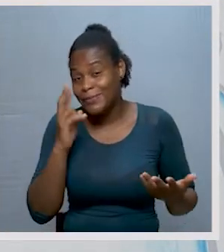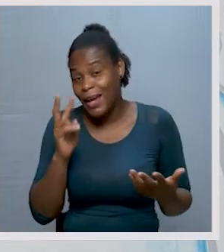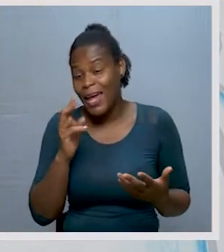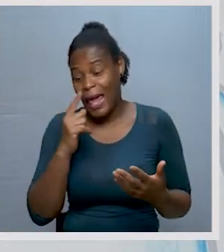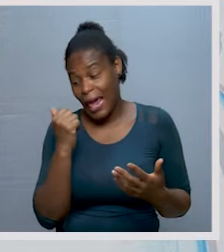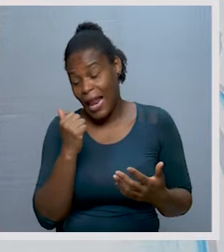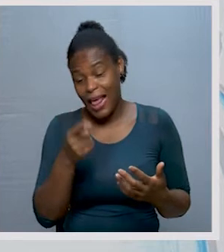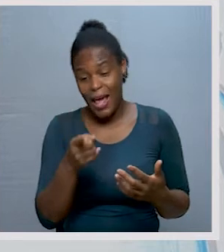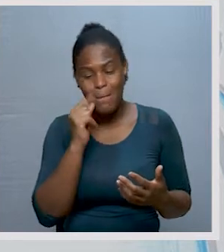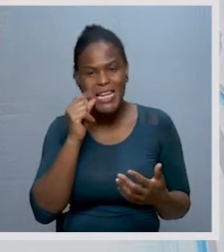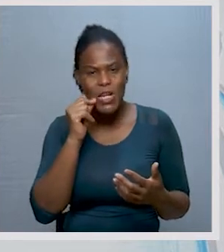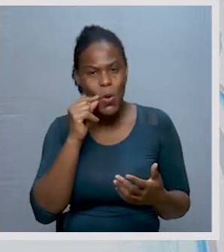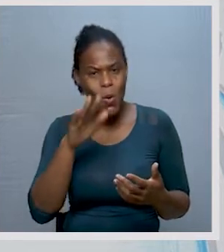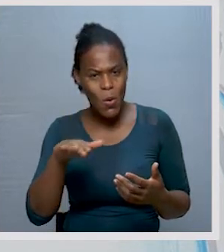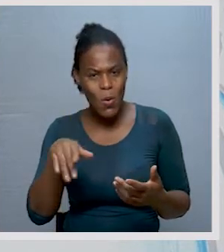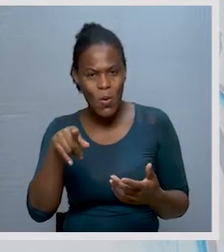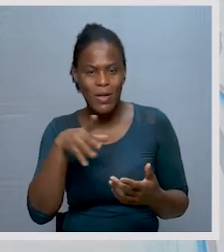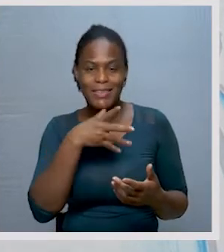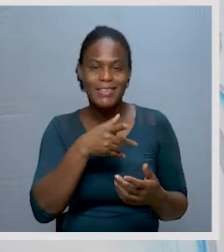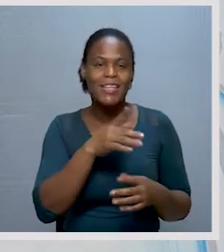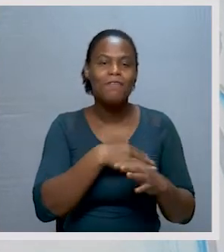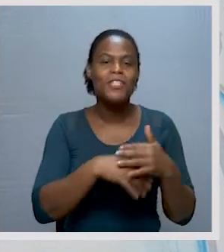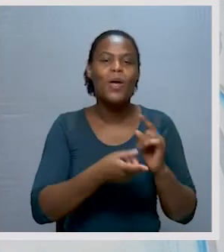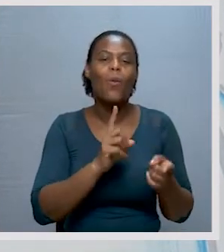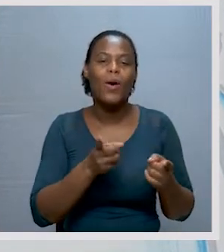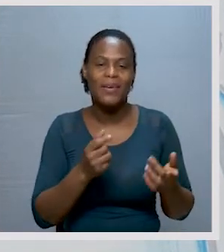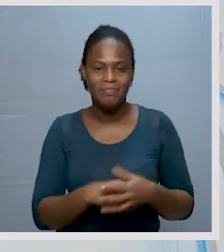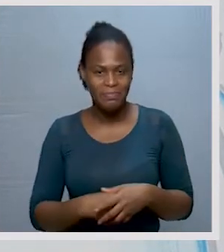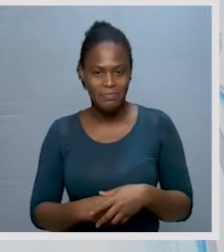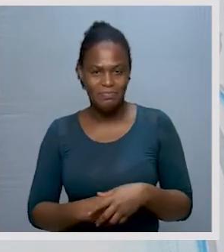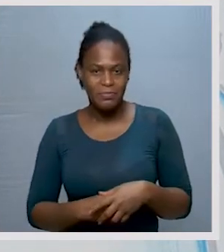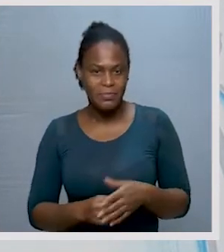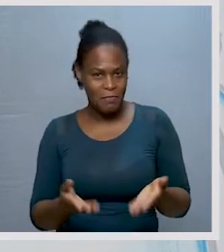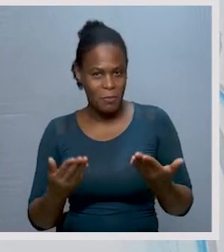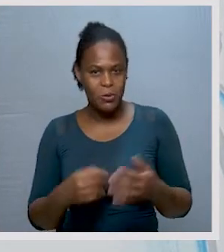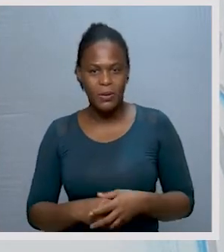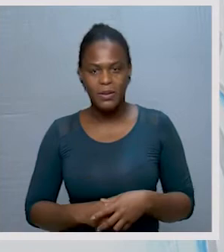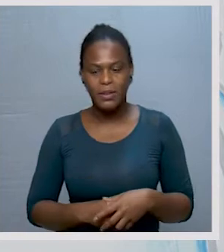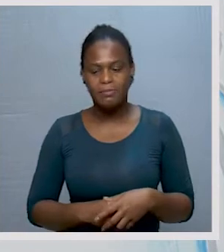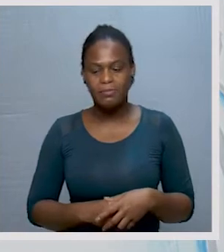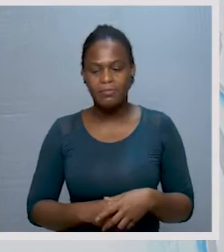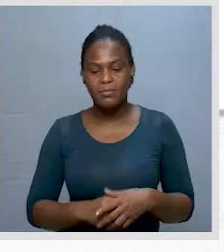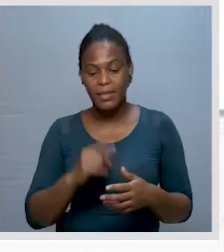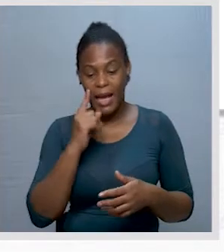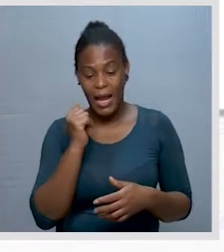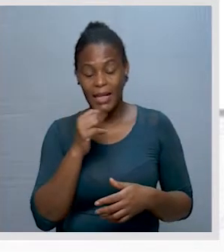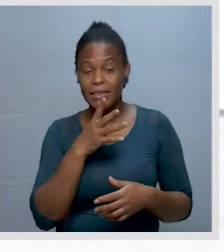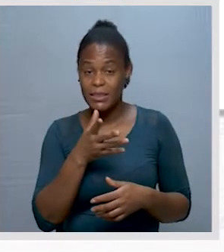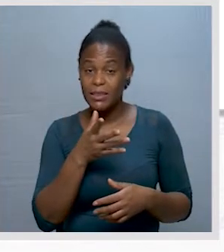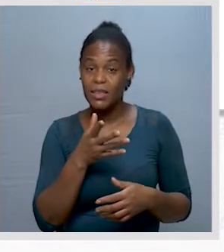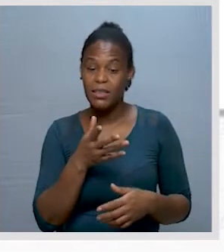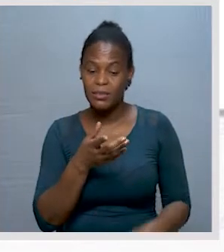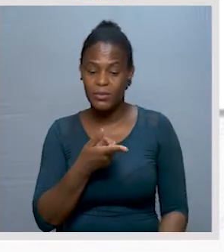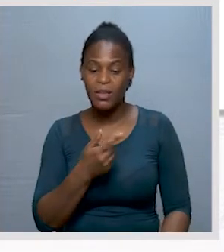vai nos dizer o que é que nós vamos ter que fazer. Então vamos a isso. Ele disse